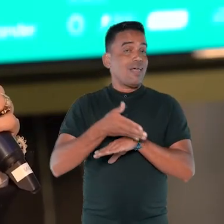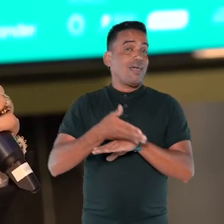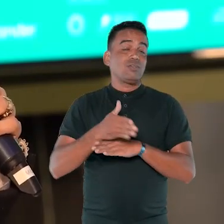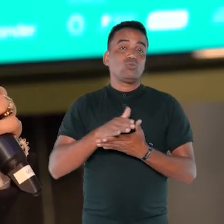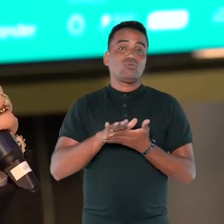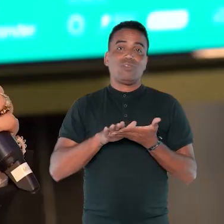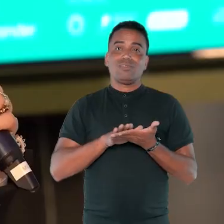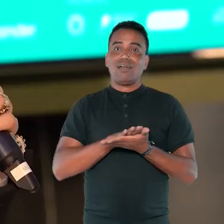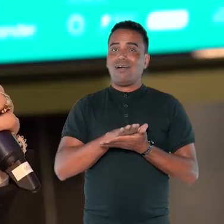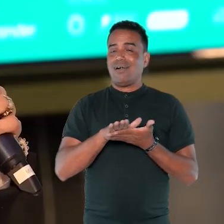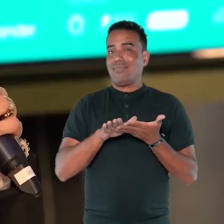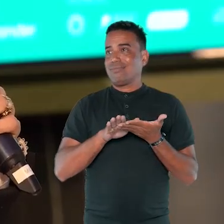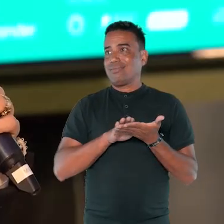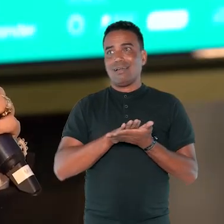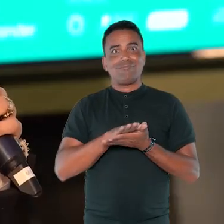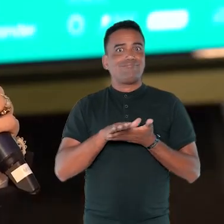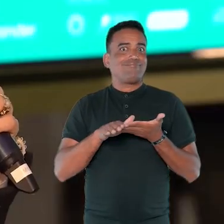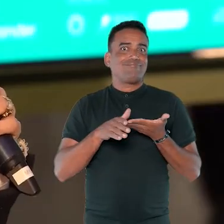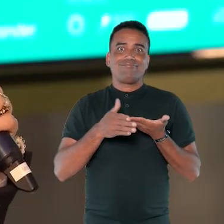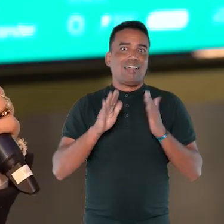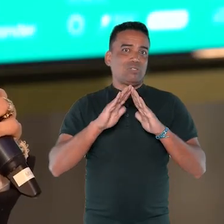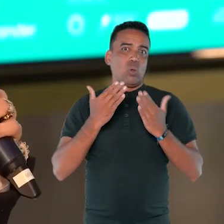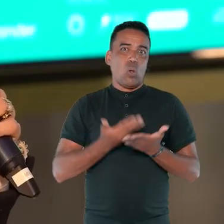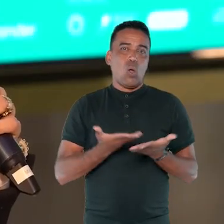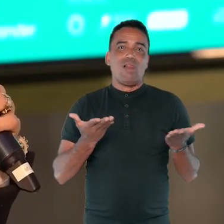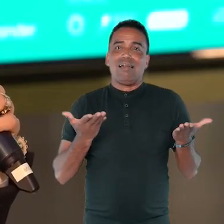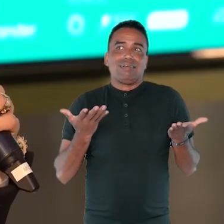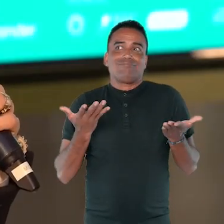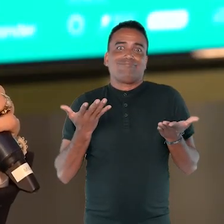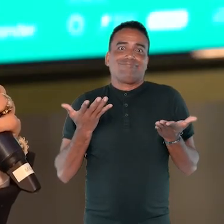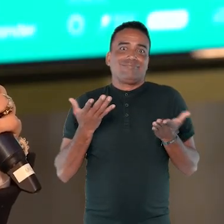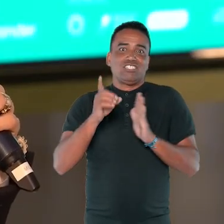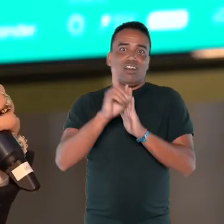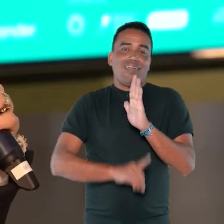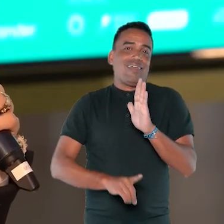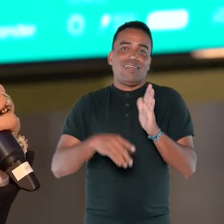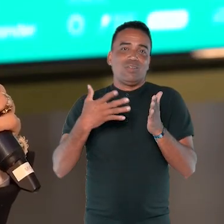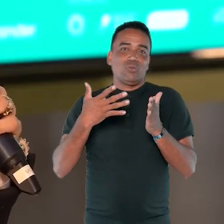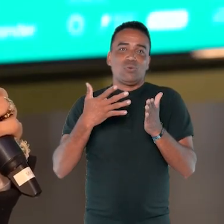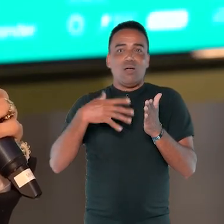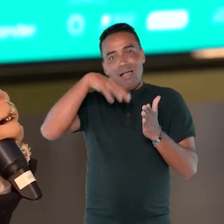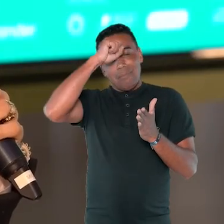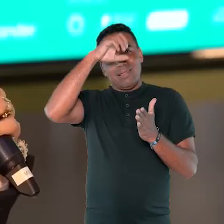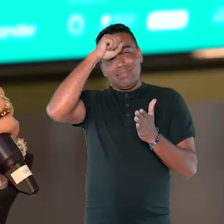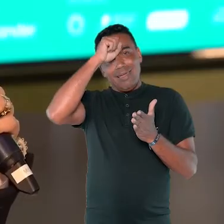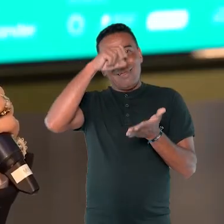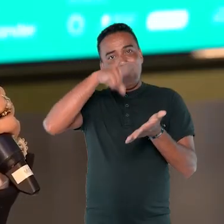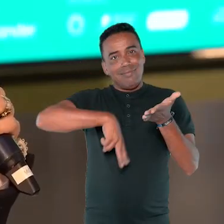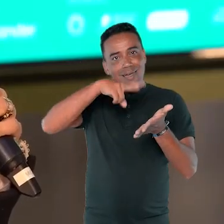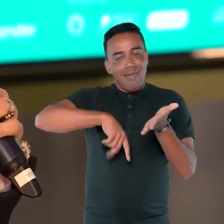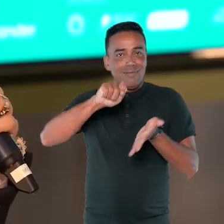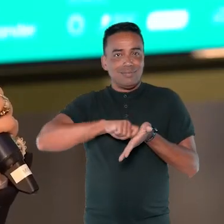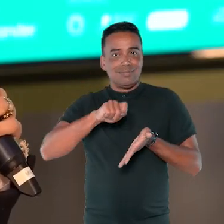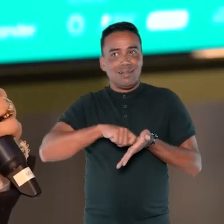um quadro negro, como se dizia antes, a lousa, para ser alfabetizado e ter